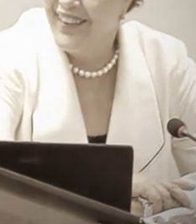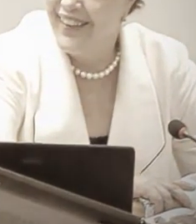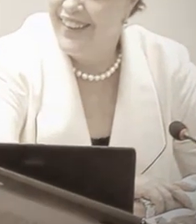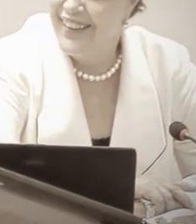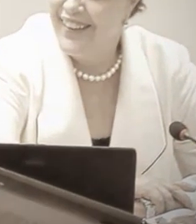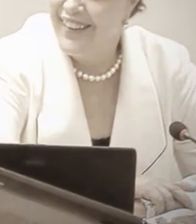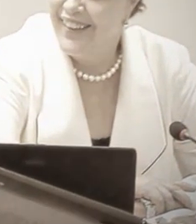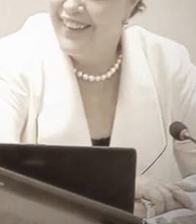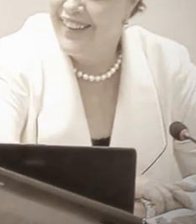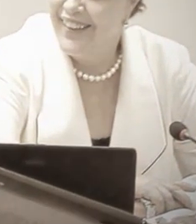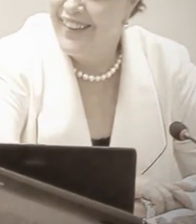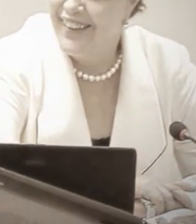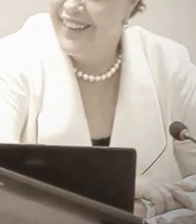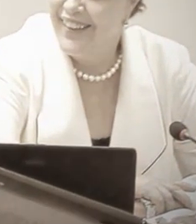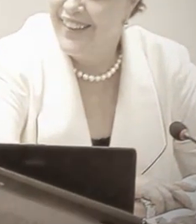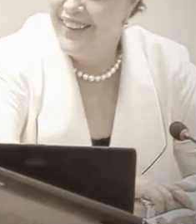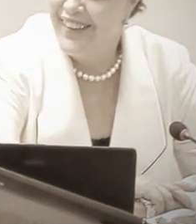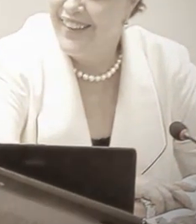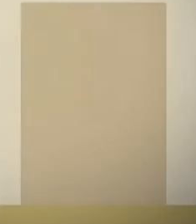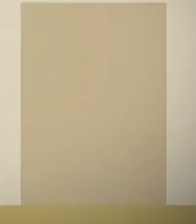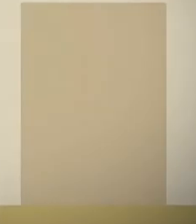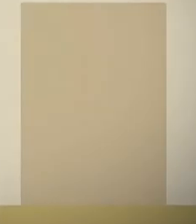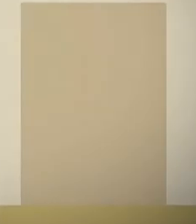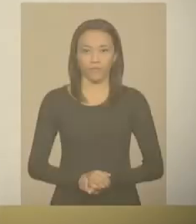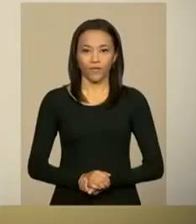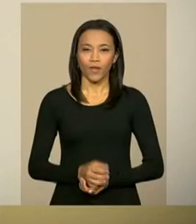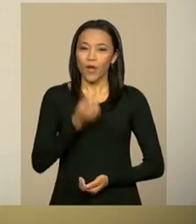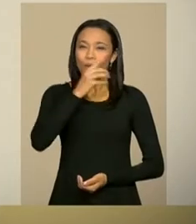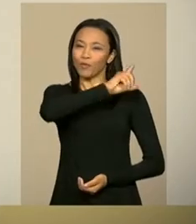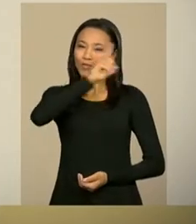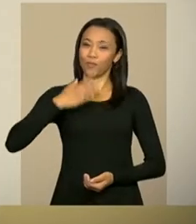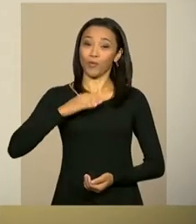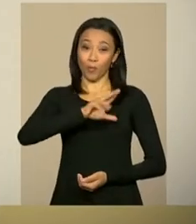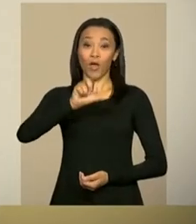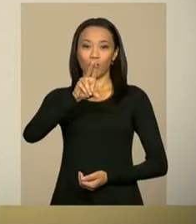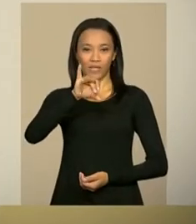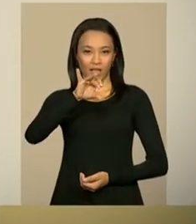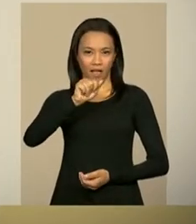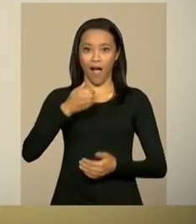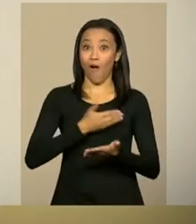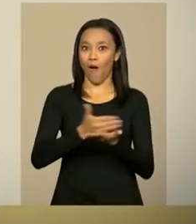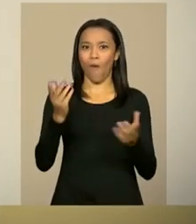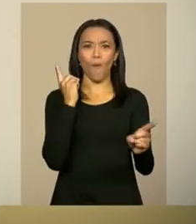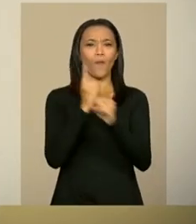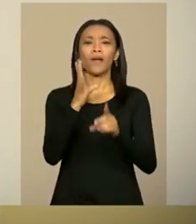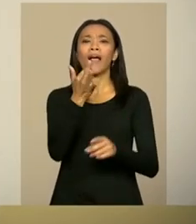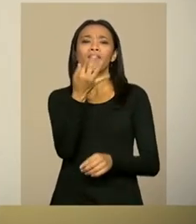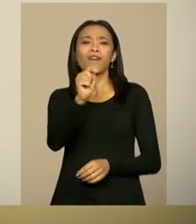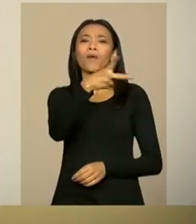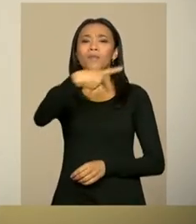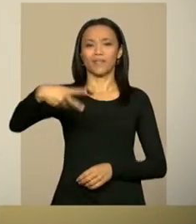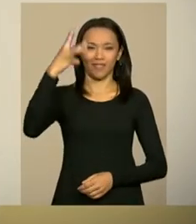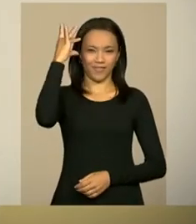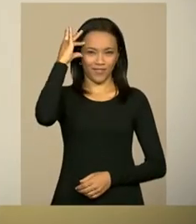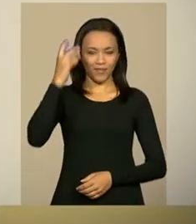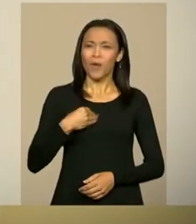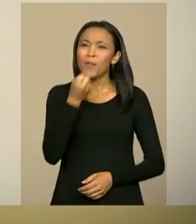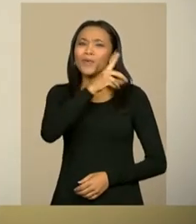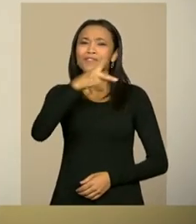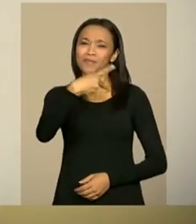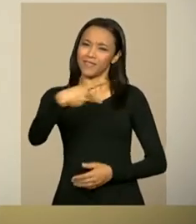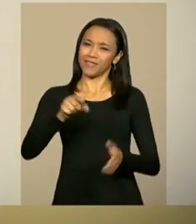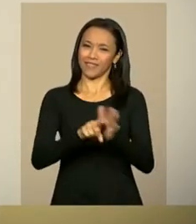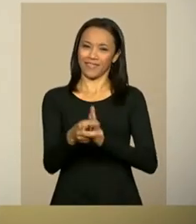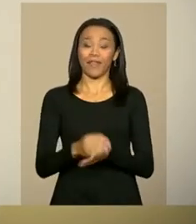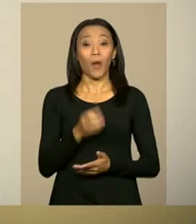café com a Presidenta Olá bom dia eu sou Luciano Seixas e começa agora mais um café com a presidenta Dilma Bom dia